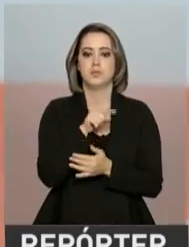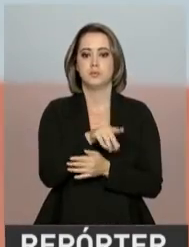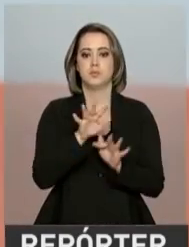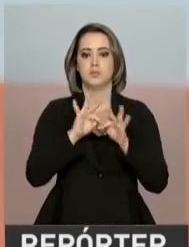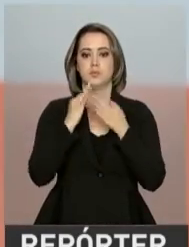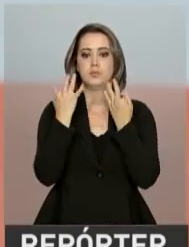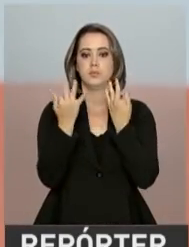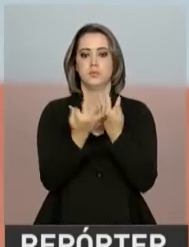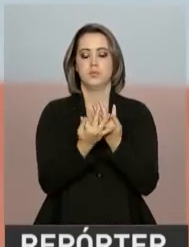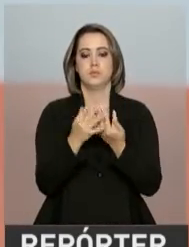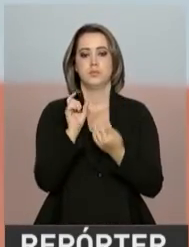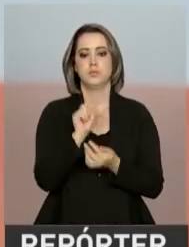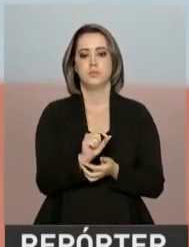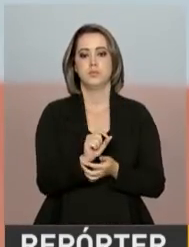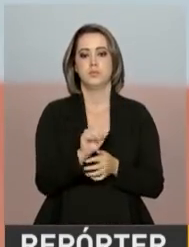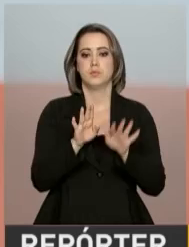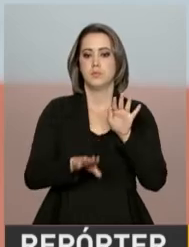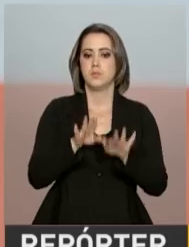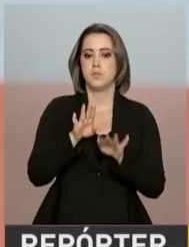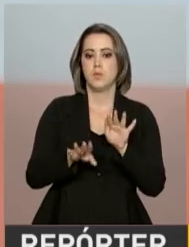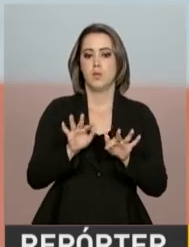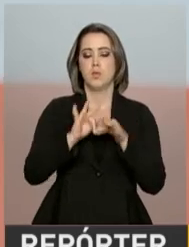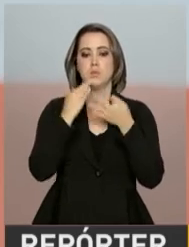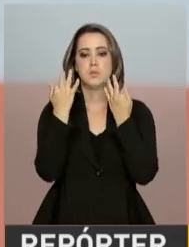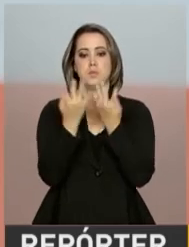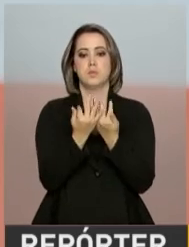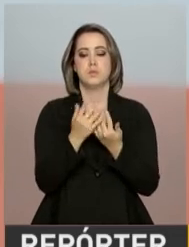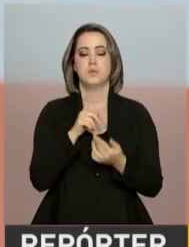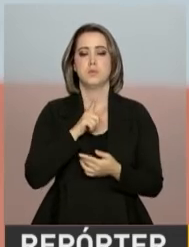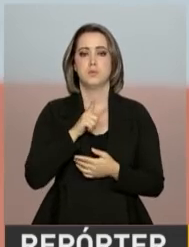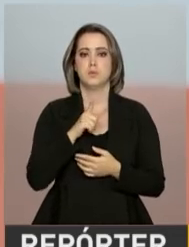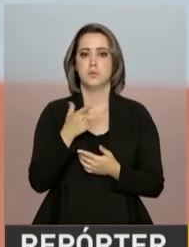dela em algumas delas